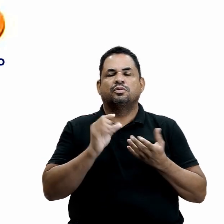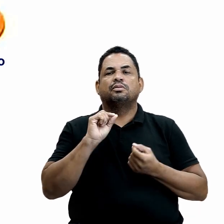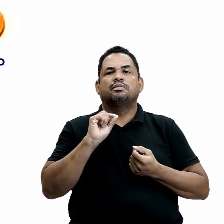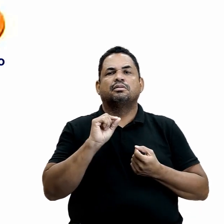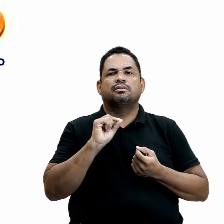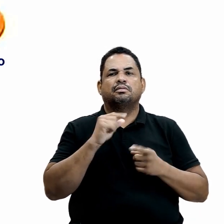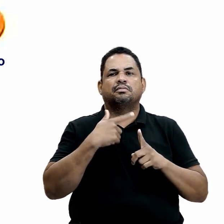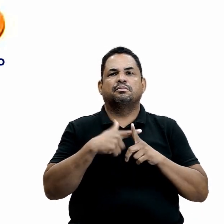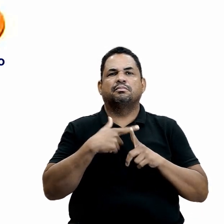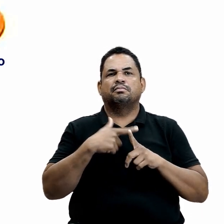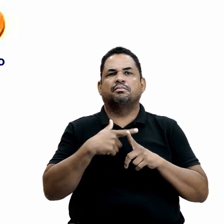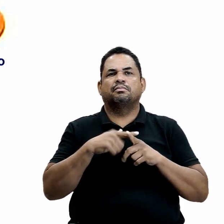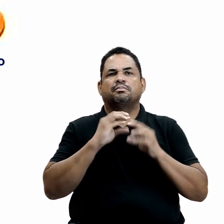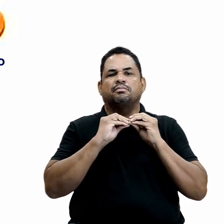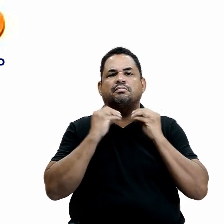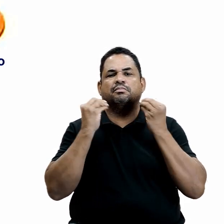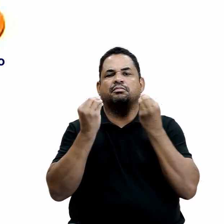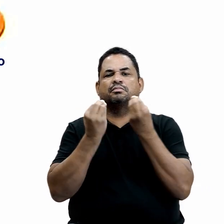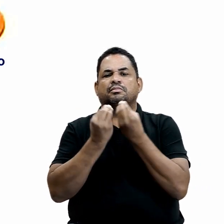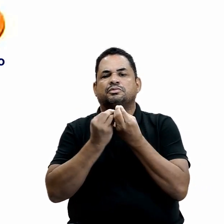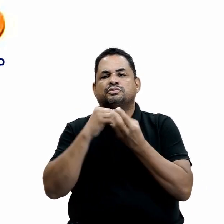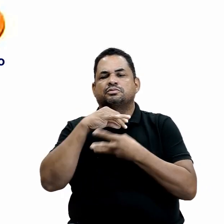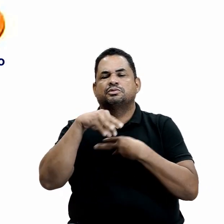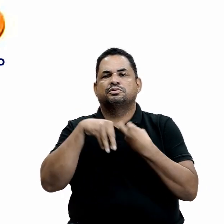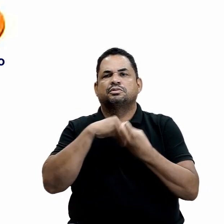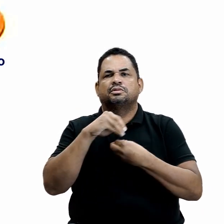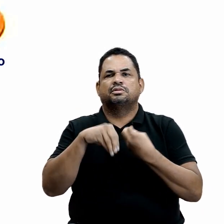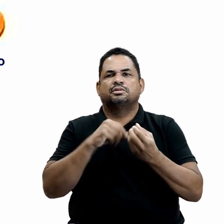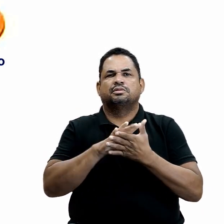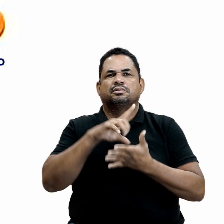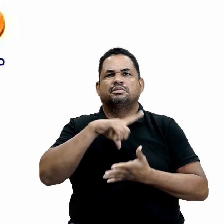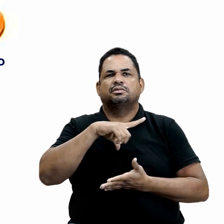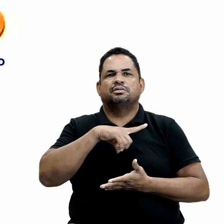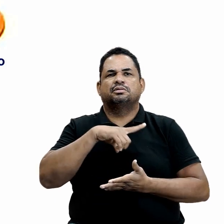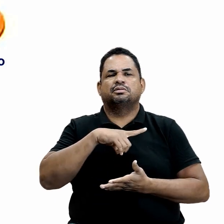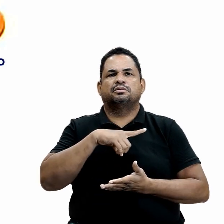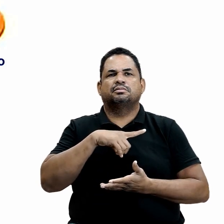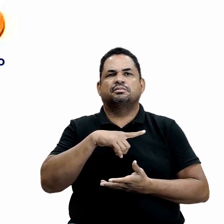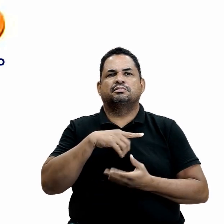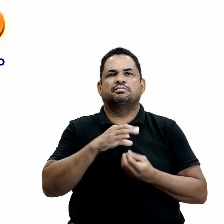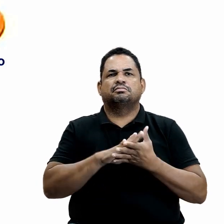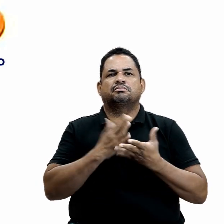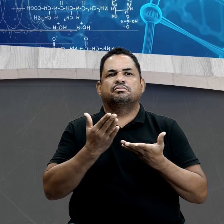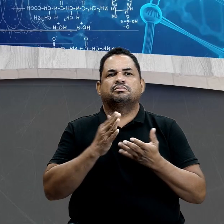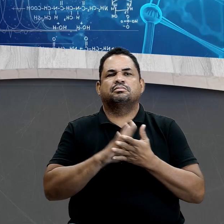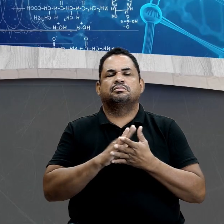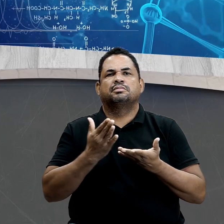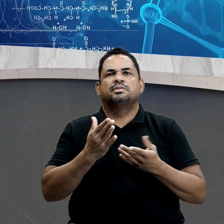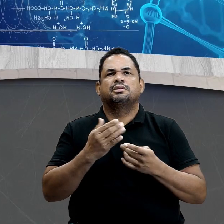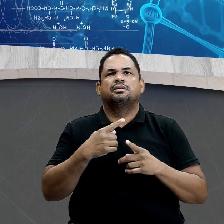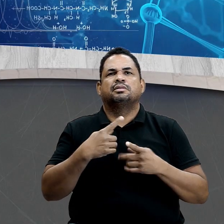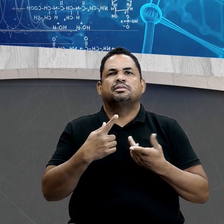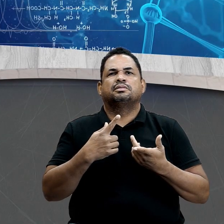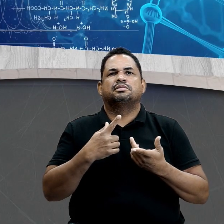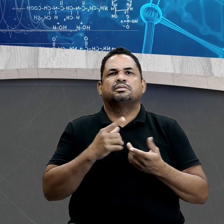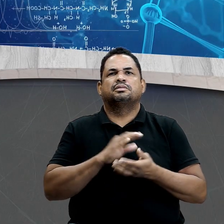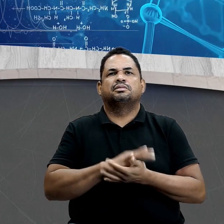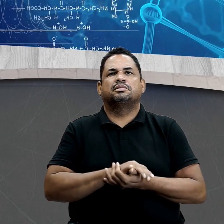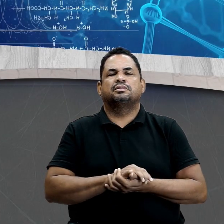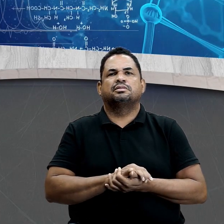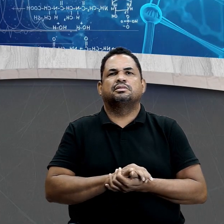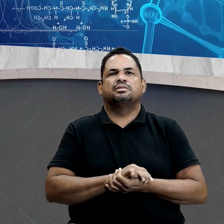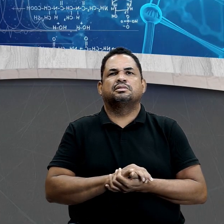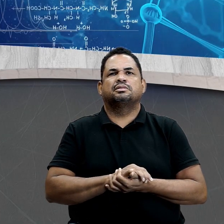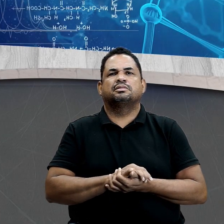Porque ela é uma substância composta. Ela é uma substância composta, as substâncias compostas nada mais são